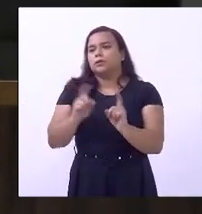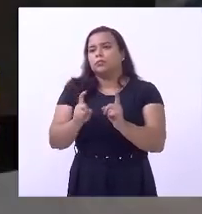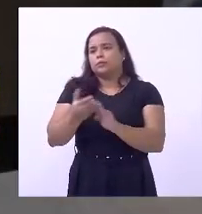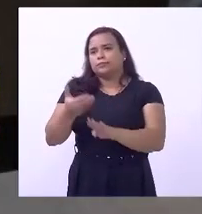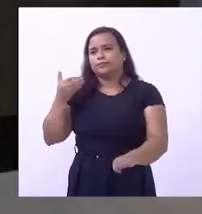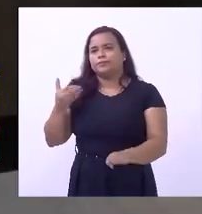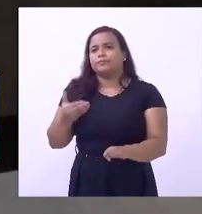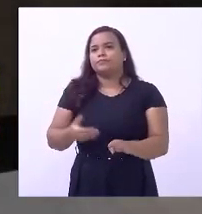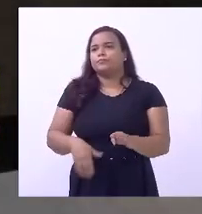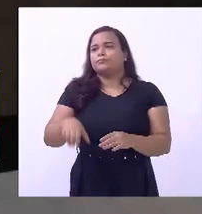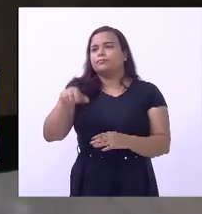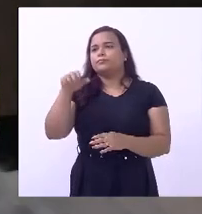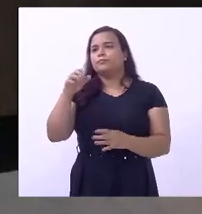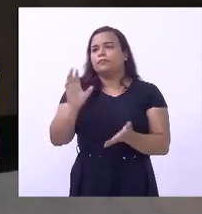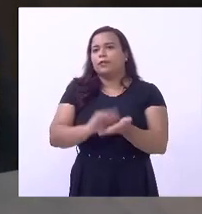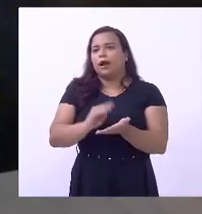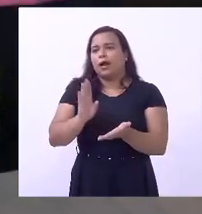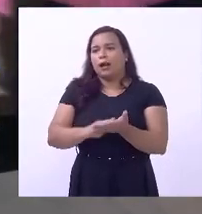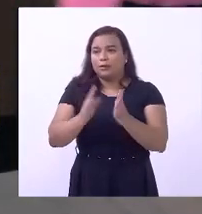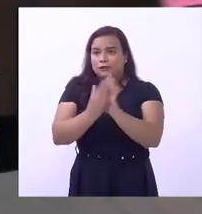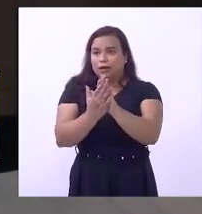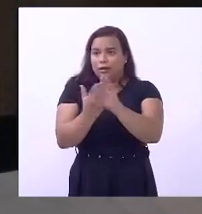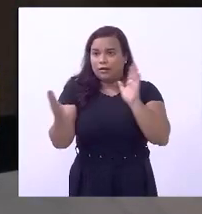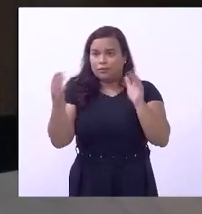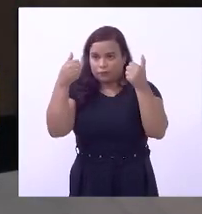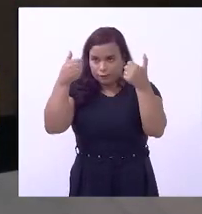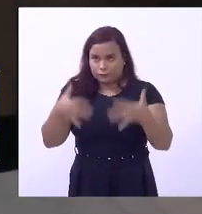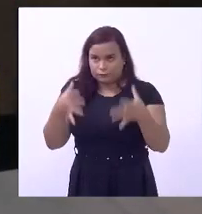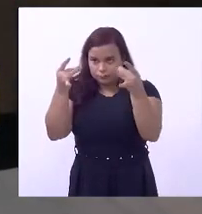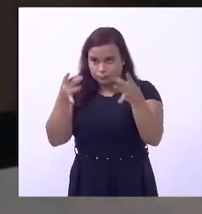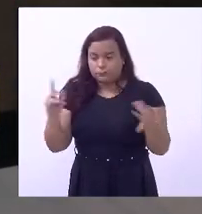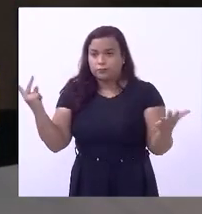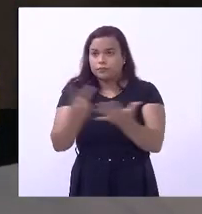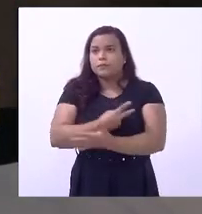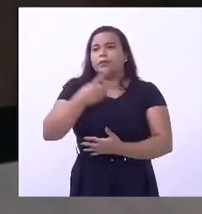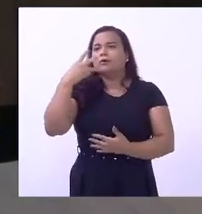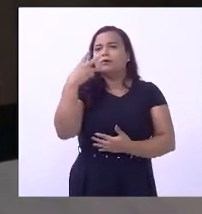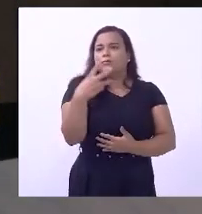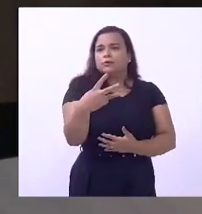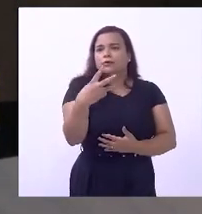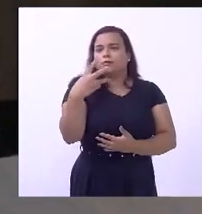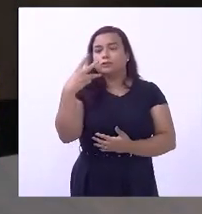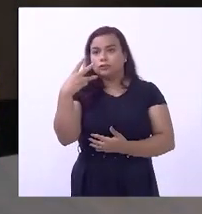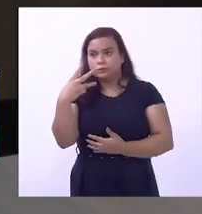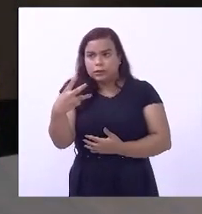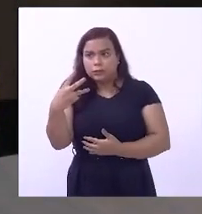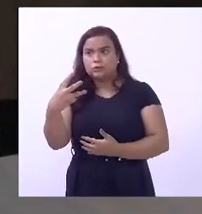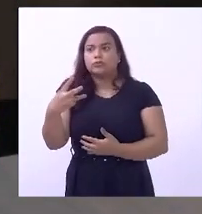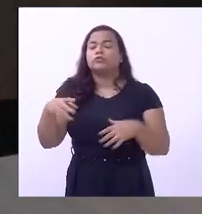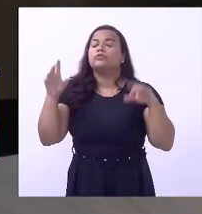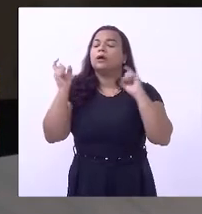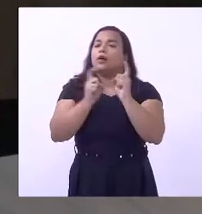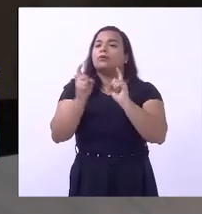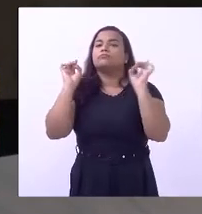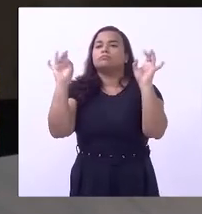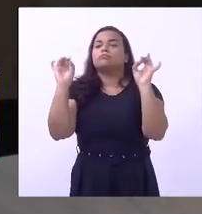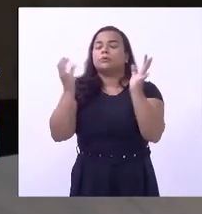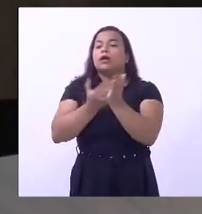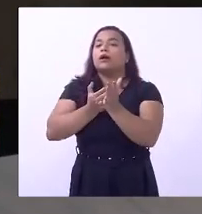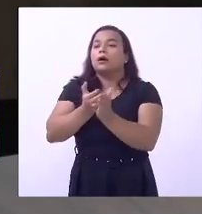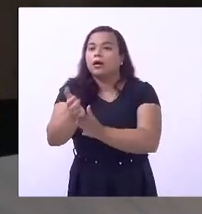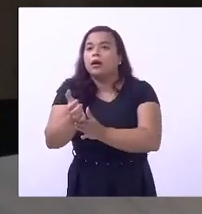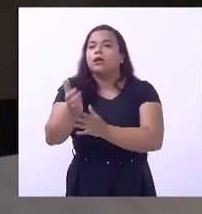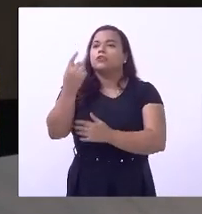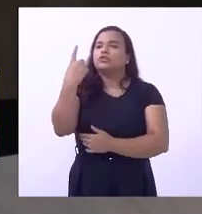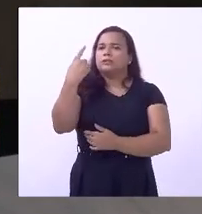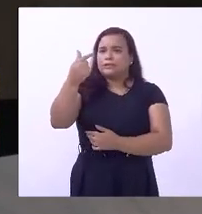ata reflete com exatidão o ocorrido na 33ª sessão extraordinária, que iniciada às